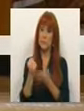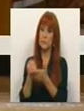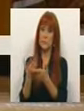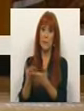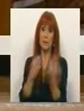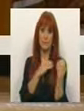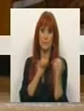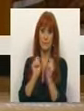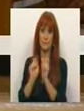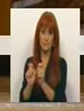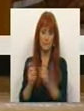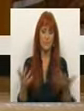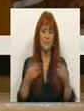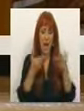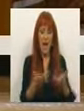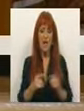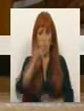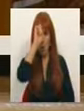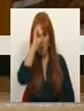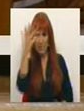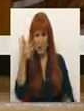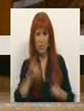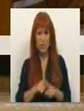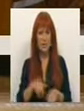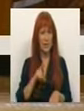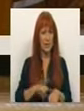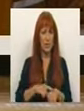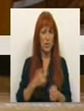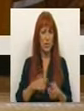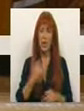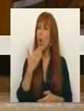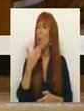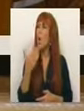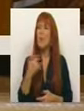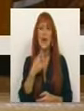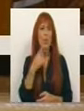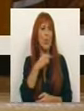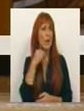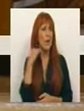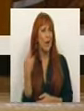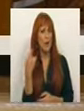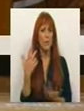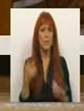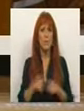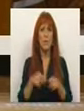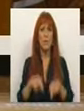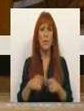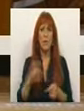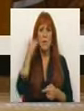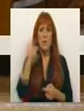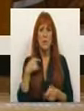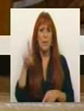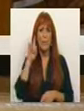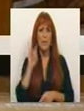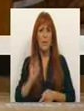tutelam. Esta homenagem, em tempos em que a gratidão é tão rara, adquire especial